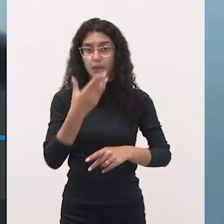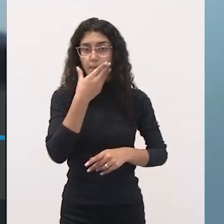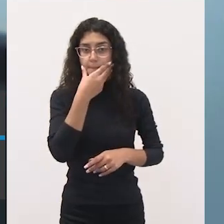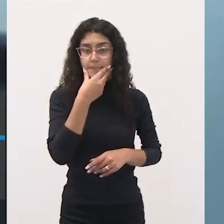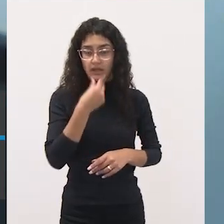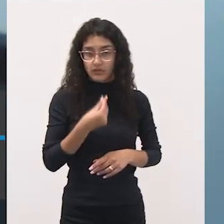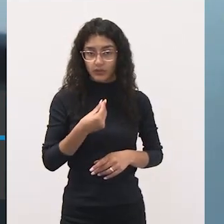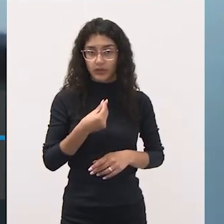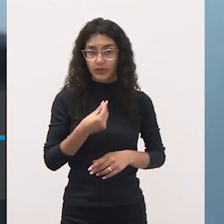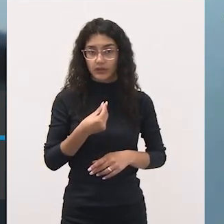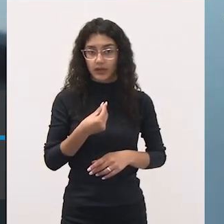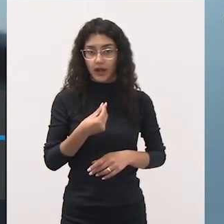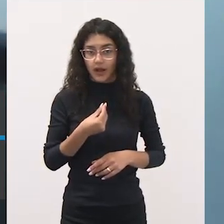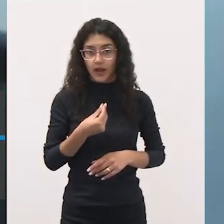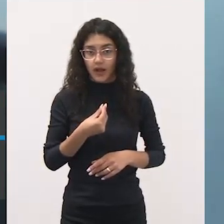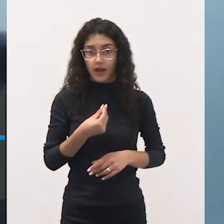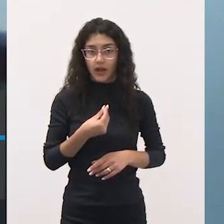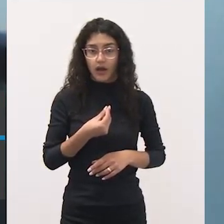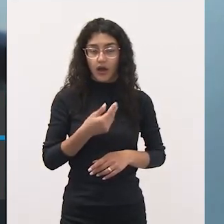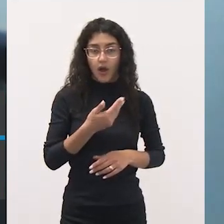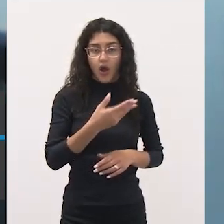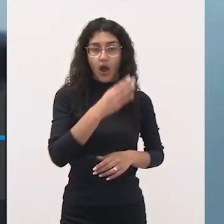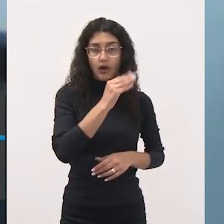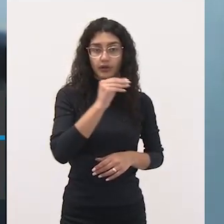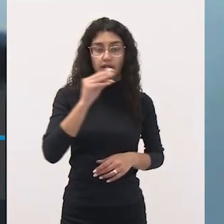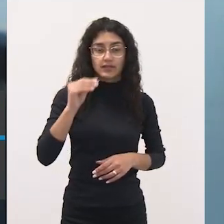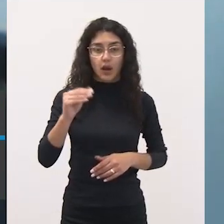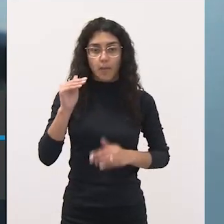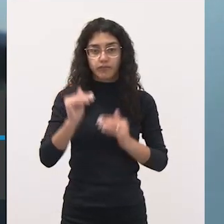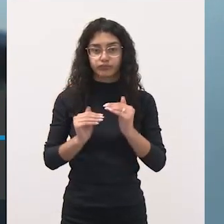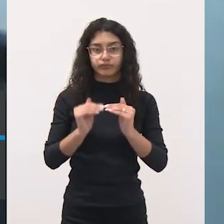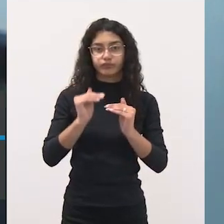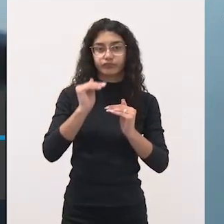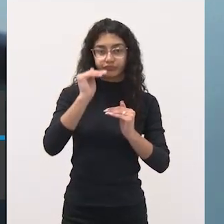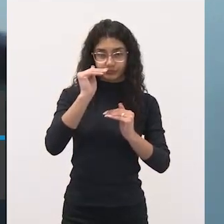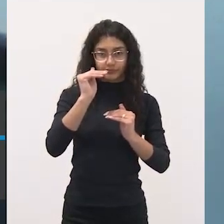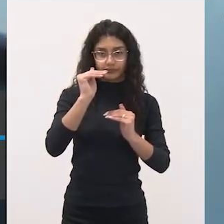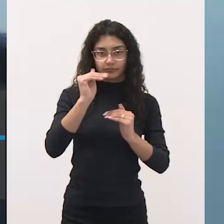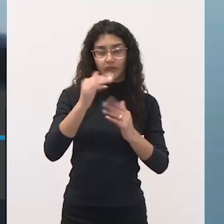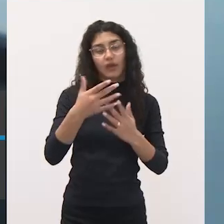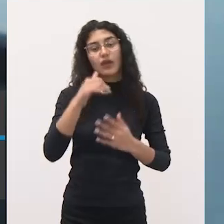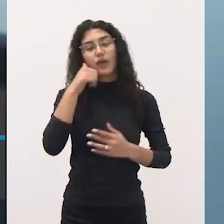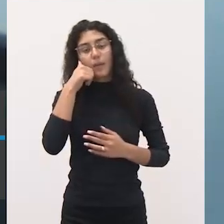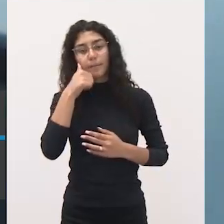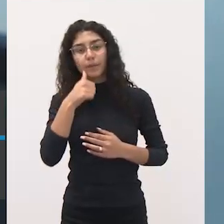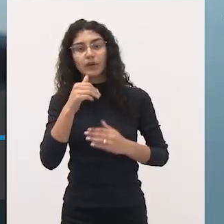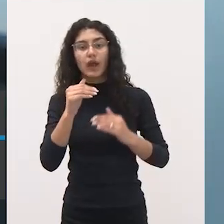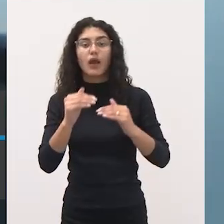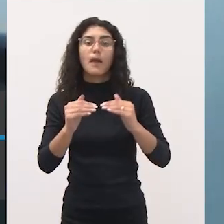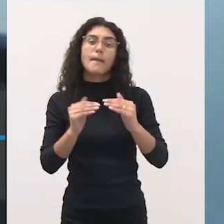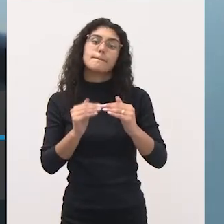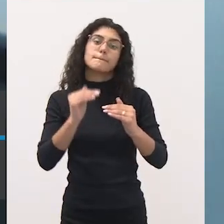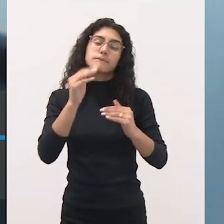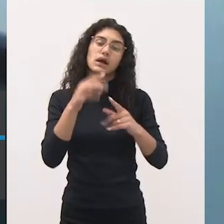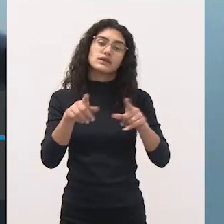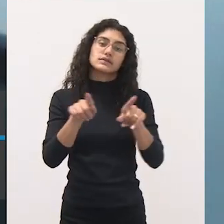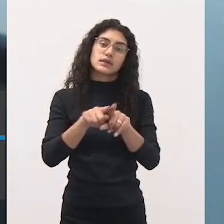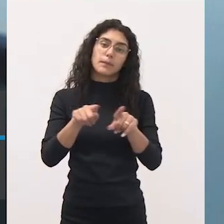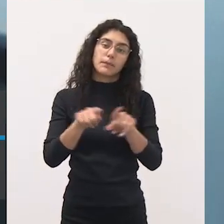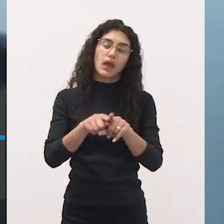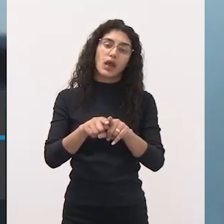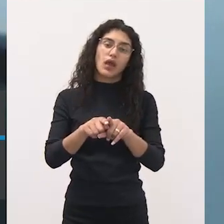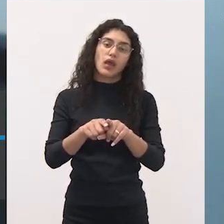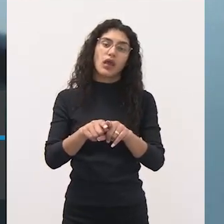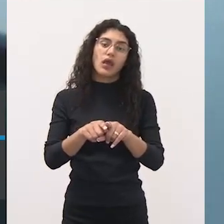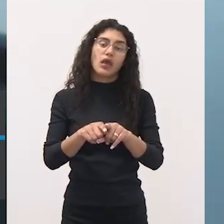adultos jovens, ela sofre mais a violência externa. E as mulheres, elas sofrem mais a violência doméstica. Então, a